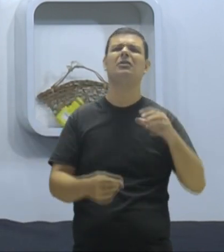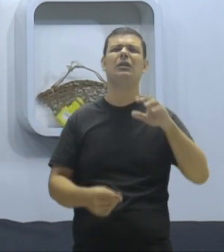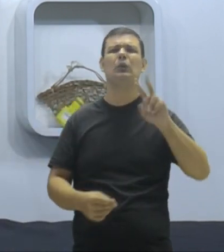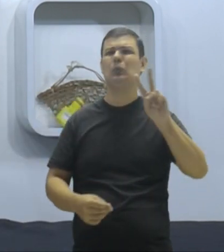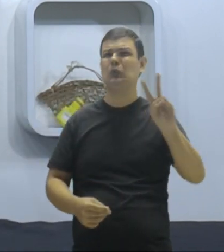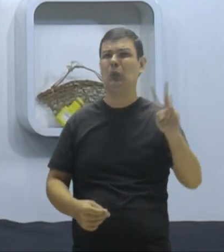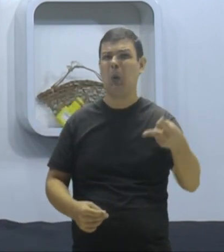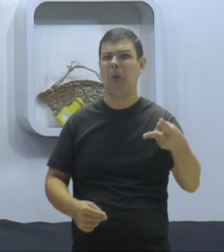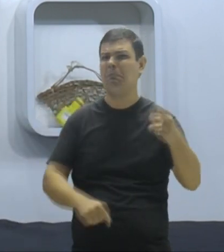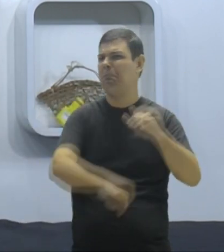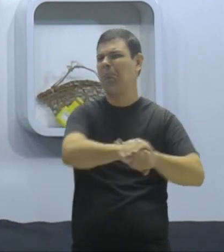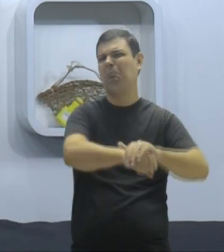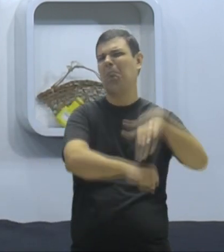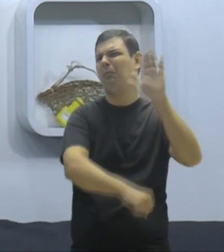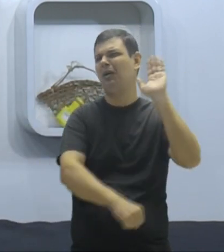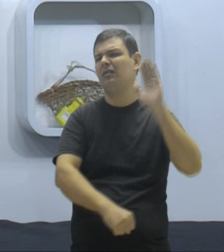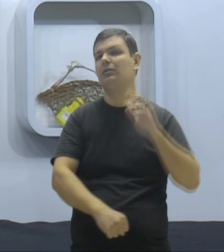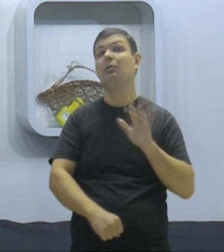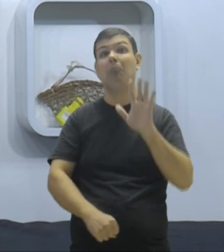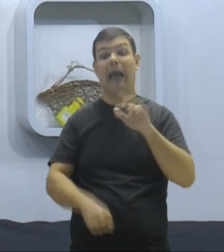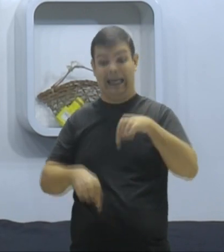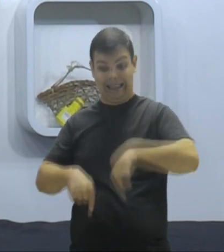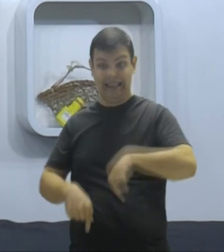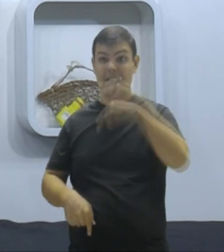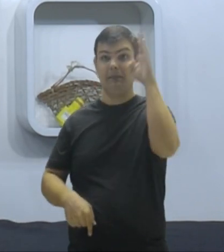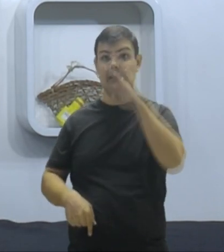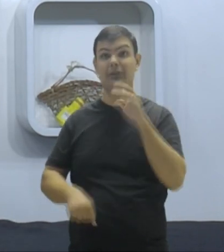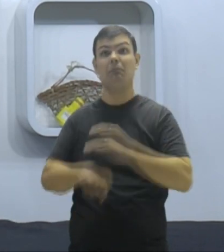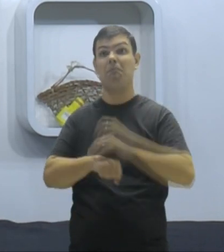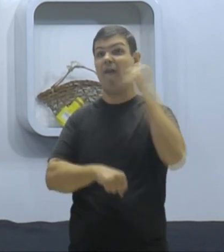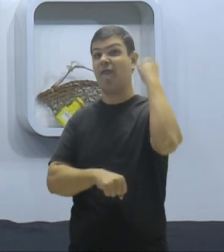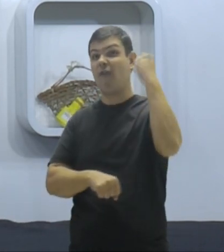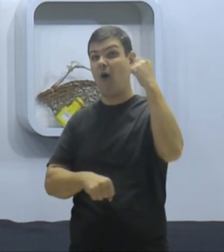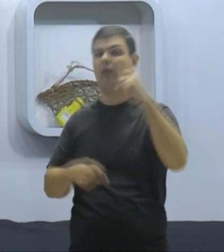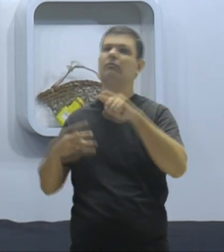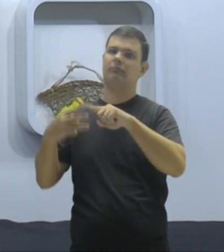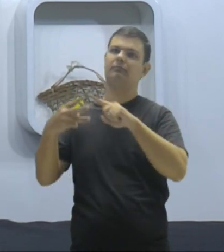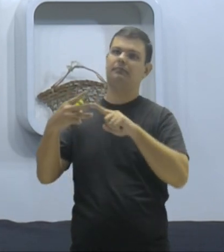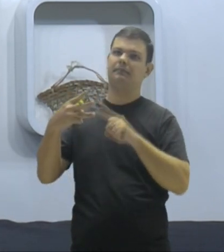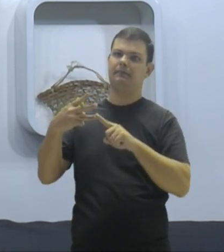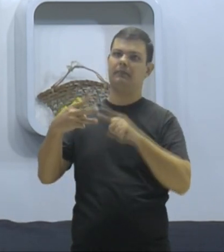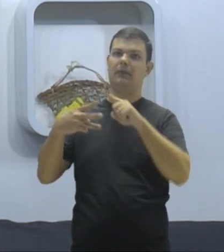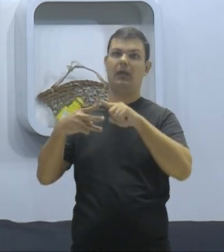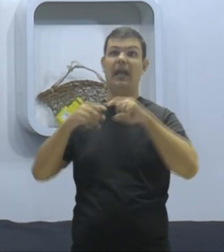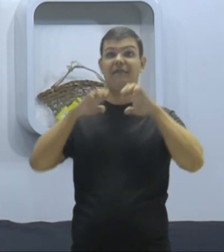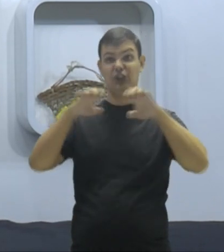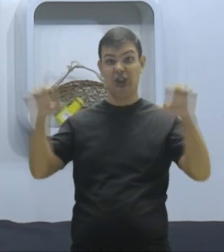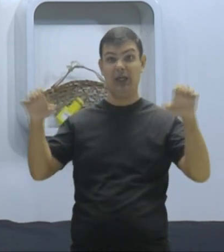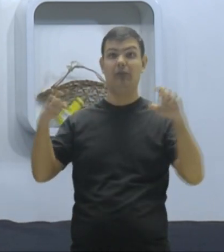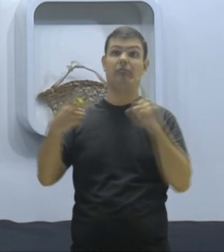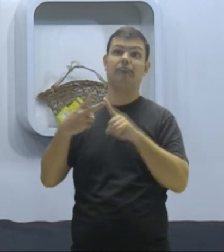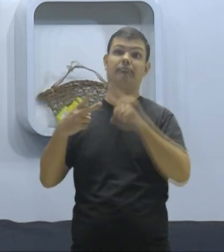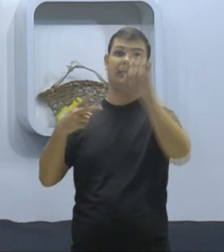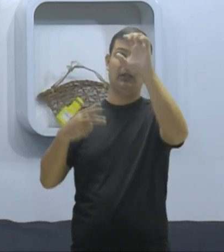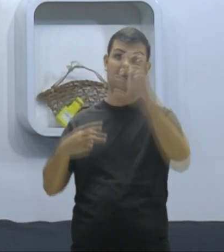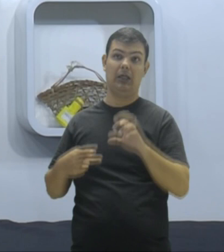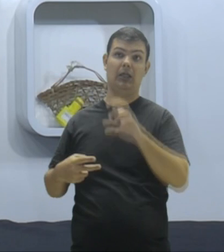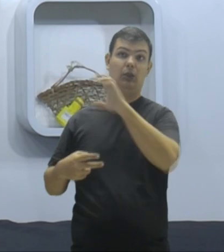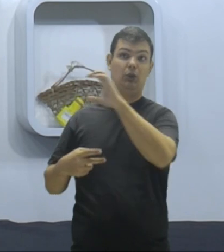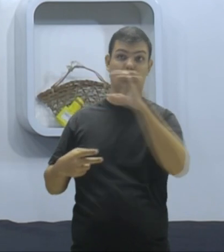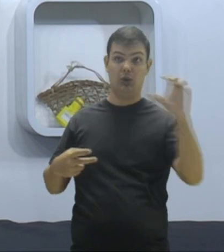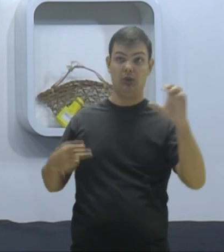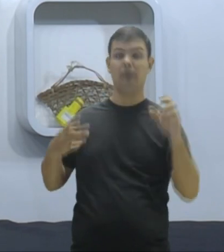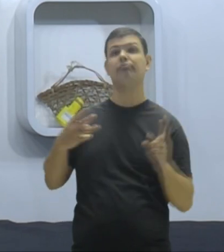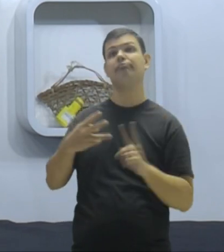Só que no Brasil, as mais fortes, as maiores, são o evangélico, né? Nós temos o catolicismo e nós temos o